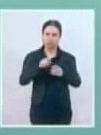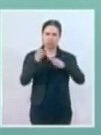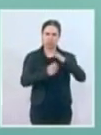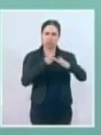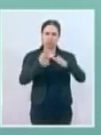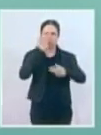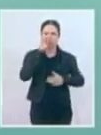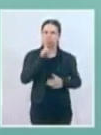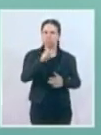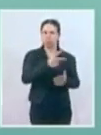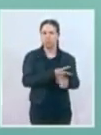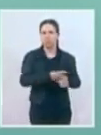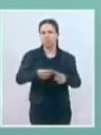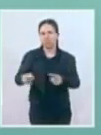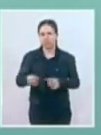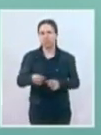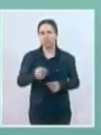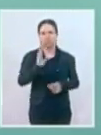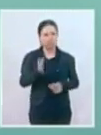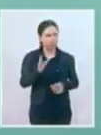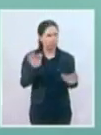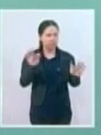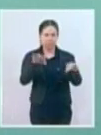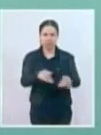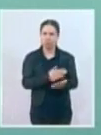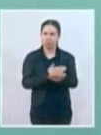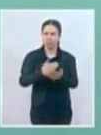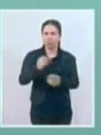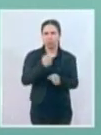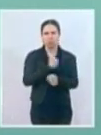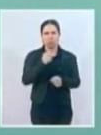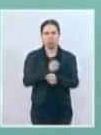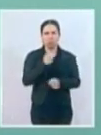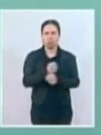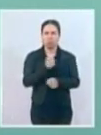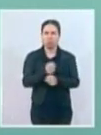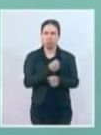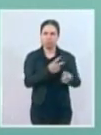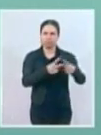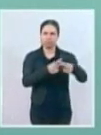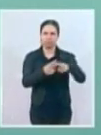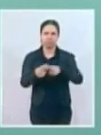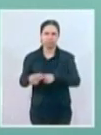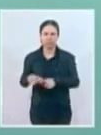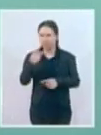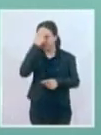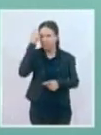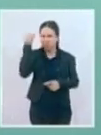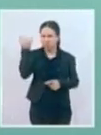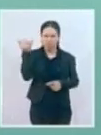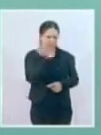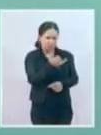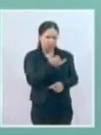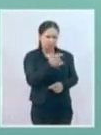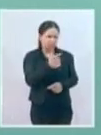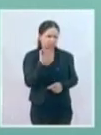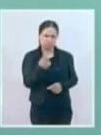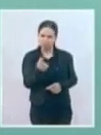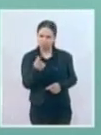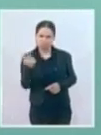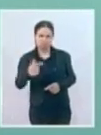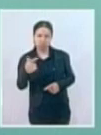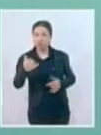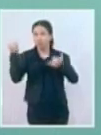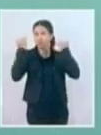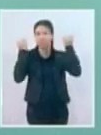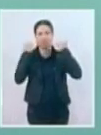licitante, já estava na reta final para começar as obras. Uhum. E aí a pessoa que disse que não havia dinheiro e tal, a pessoa estava desinformada.